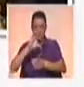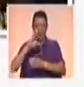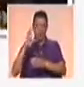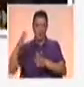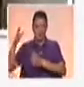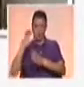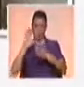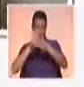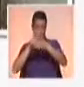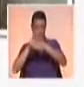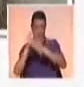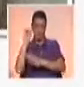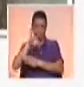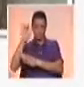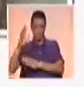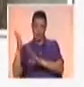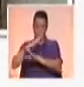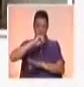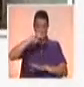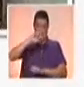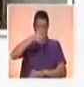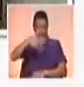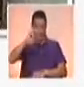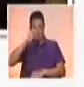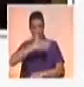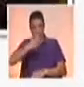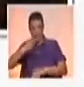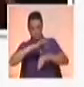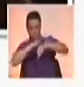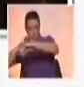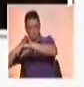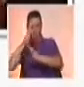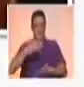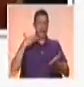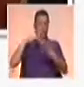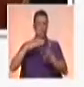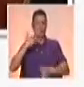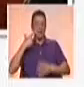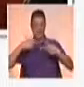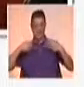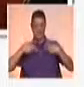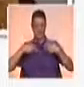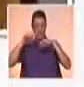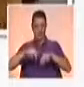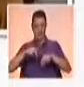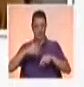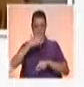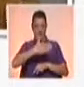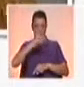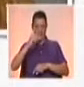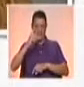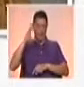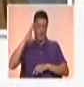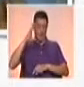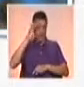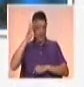passageiros numa estação de muda do século XIX. As visitas guiadas decorrem às segundas, quartas e sextas-feiras, às 16 horas.